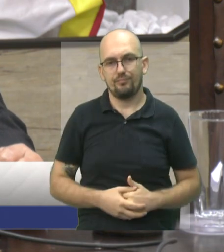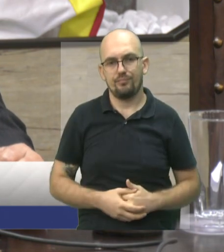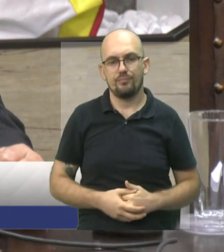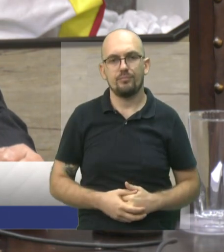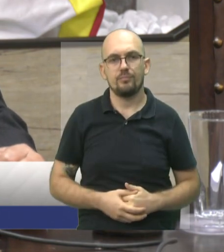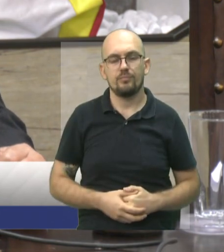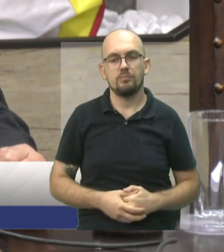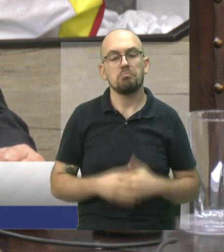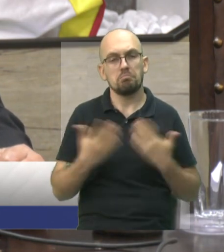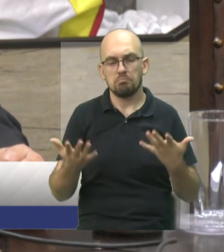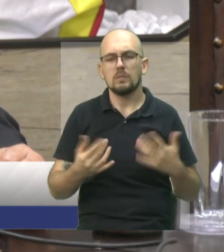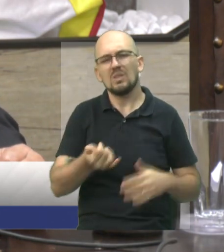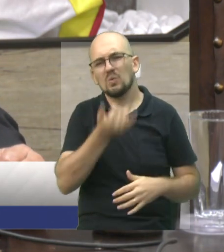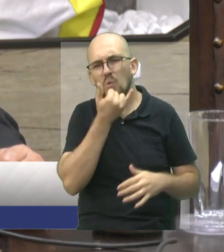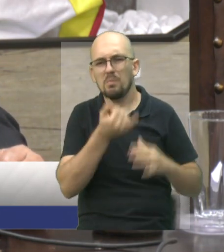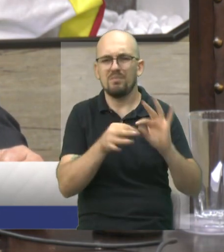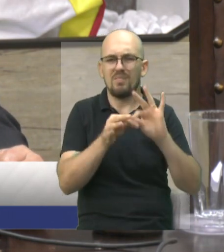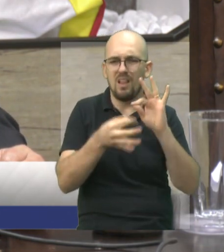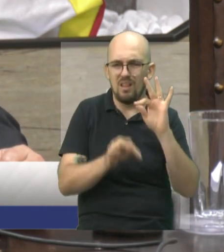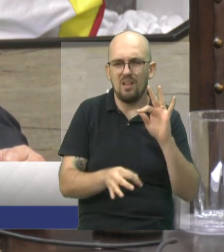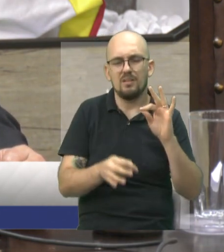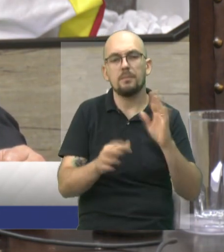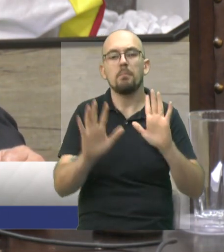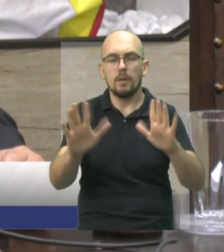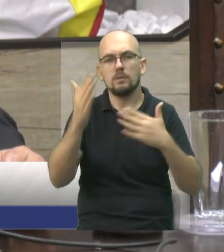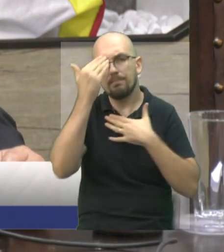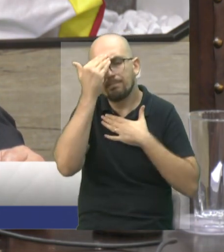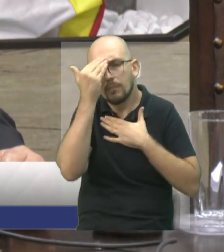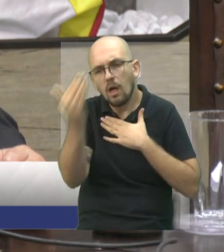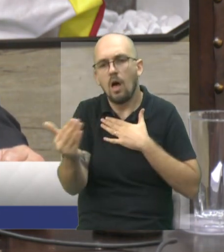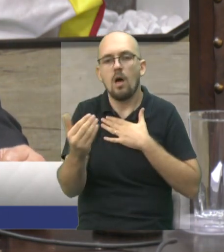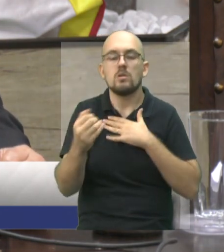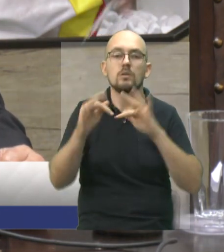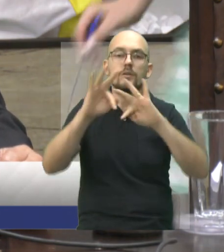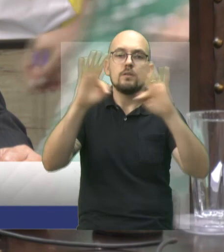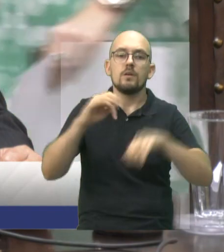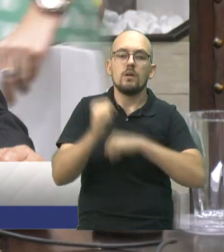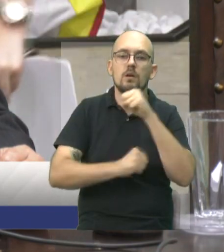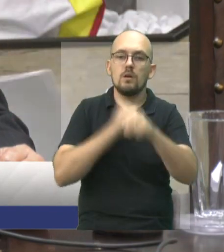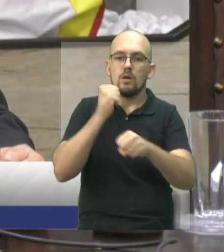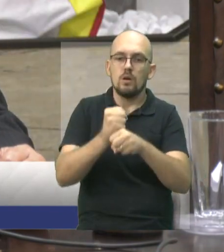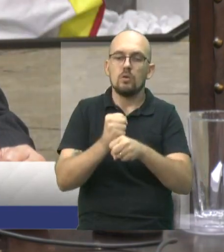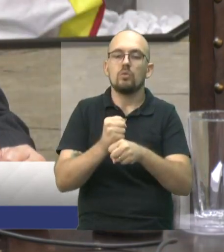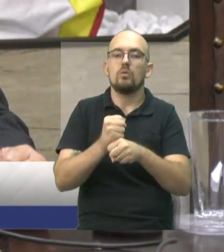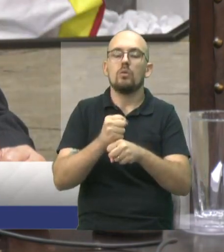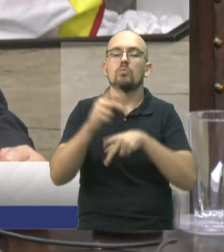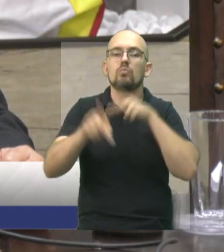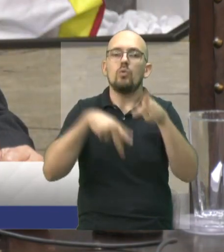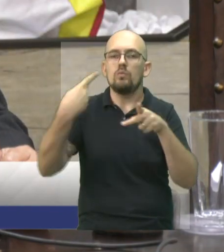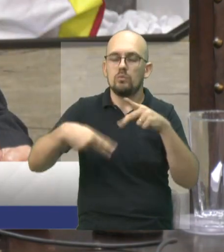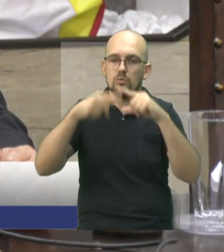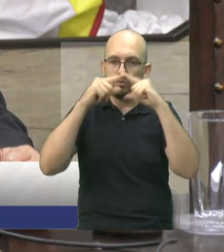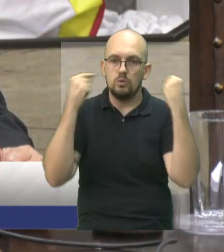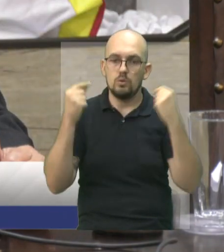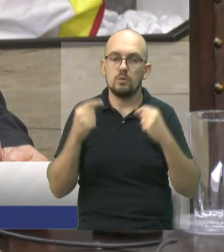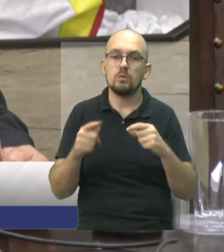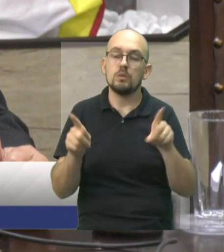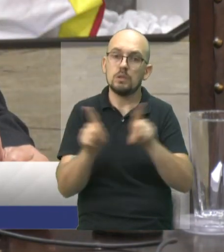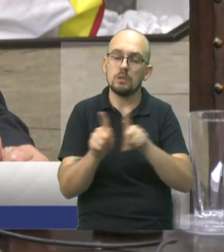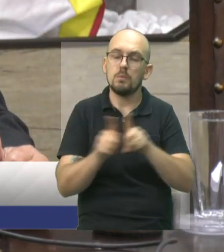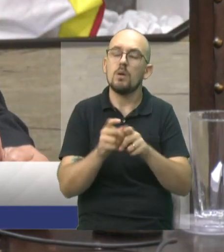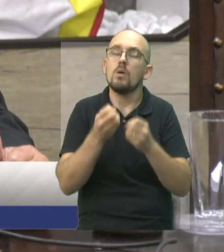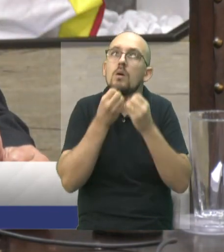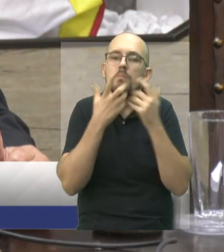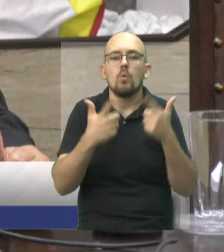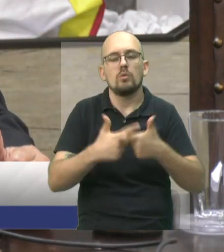Então, desculpe ter estendido um pouco, meu muito obrigado, um feliz ano ao povo jauense e muita